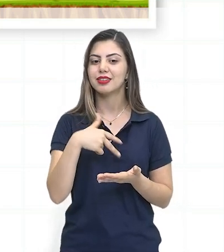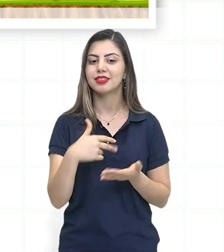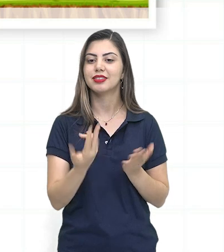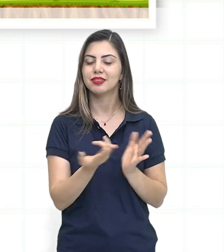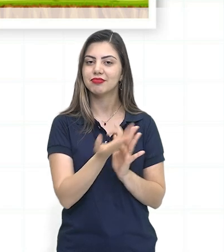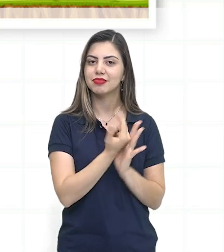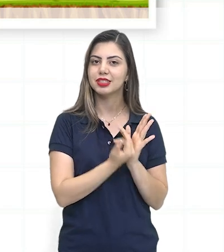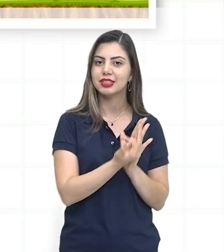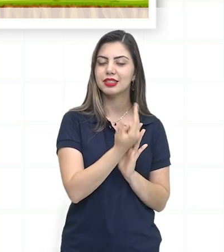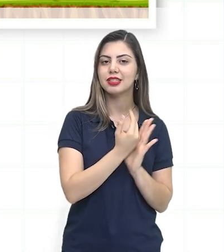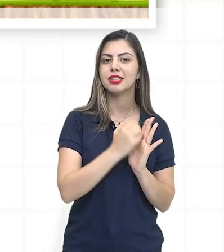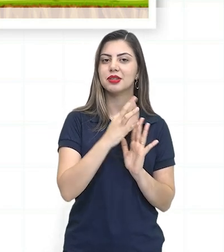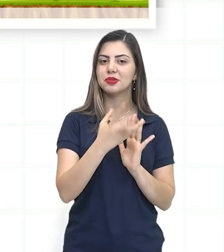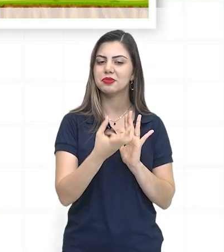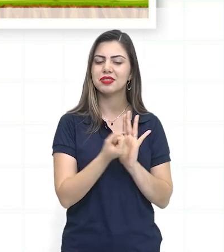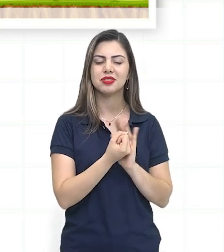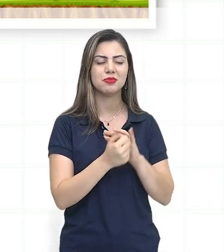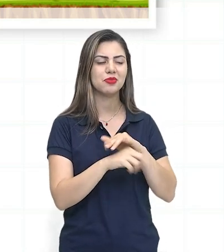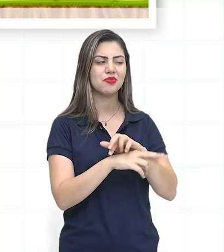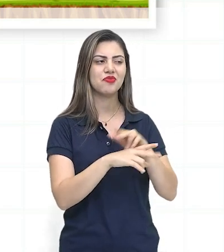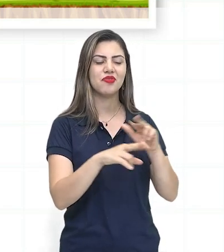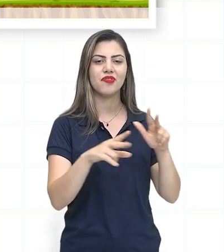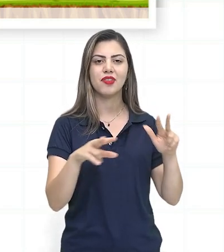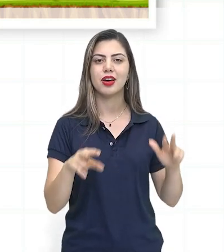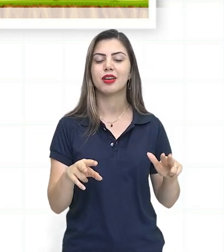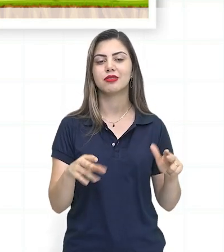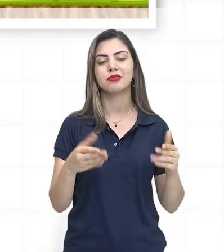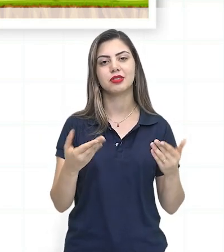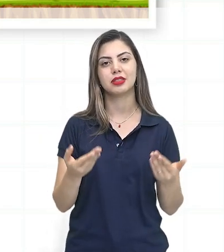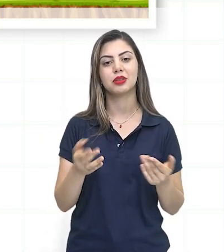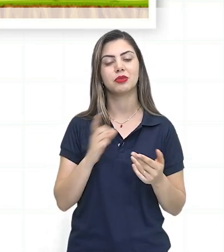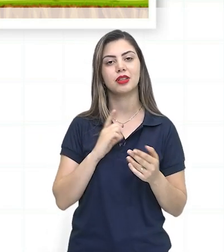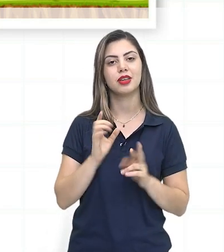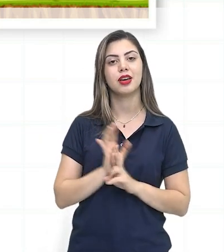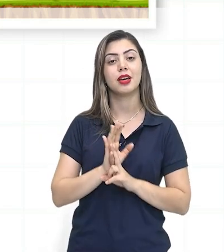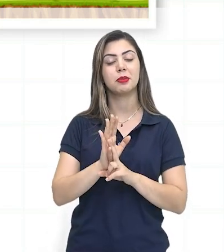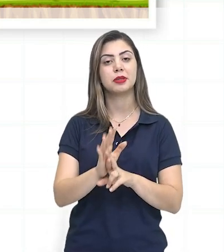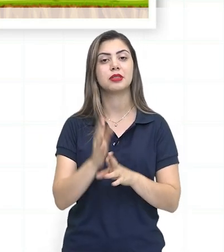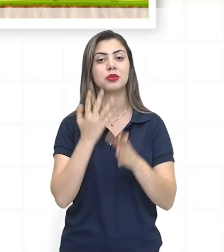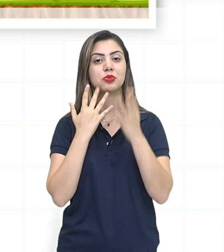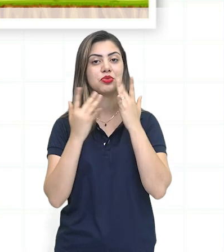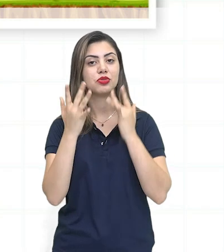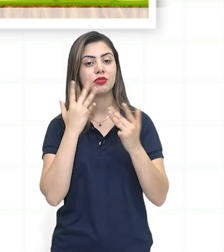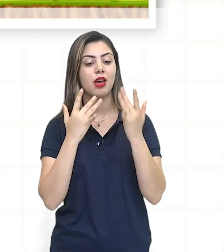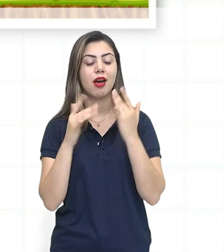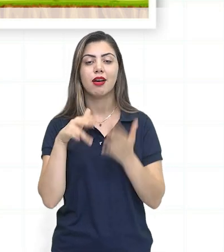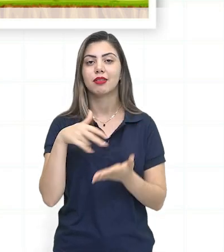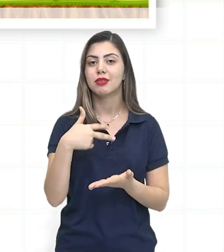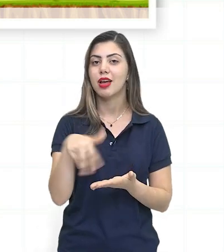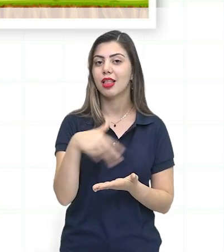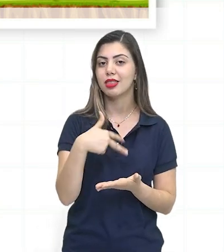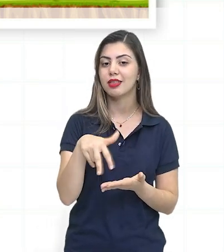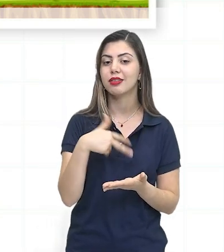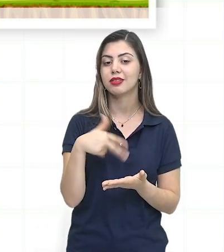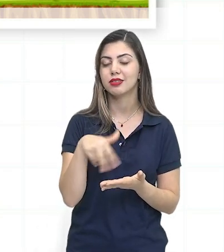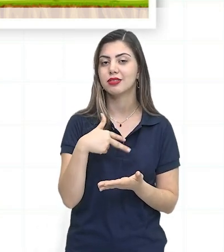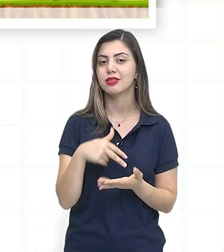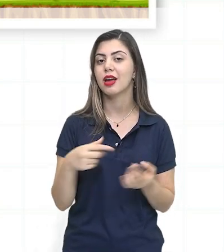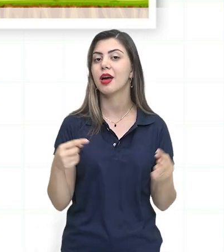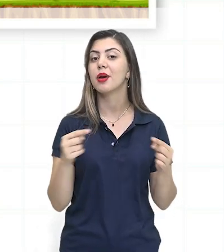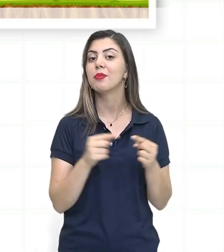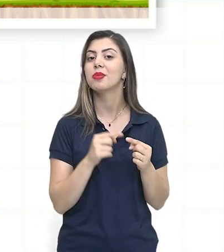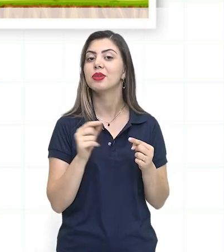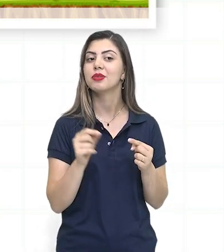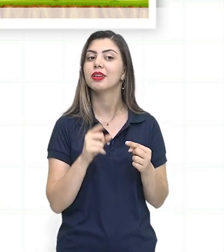falamos dele, os símbolos, entre outros, certo? A representação teatral, a dança, também se